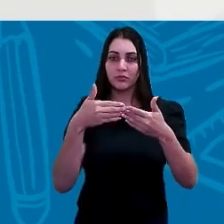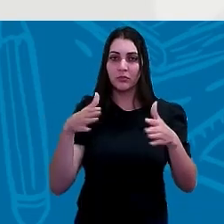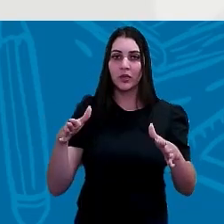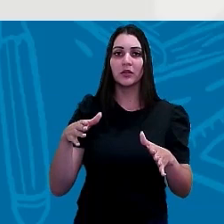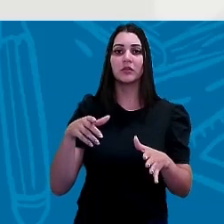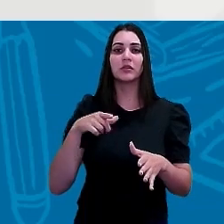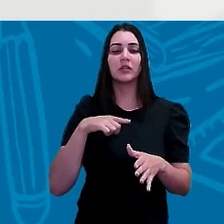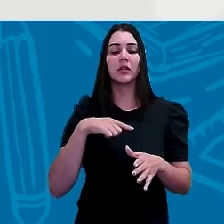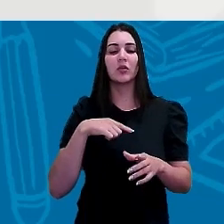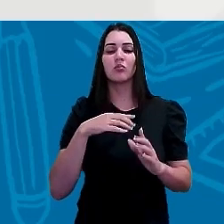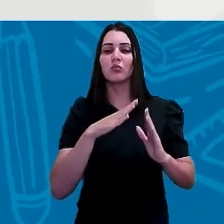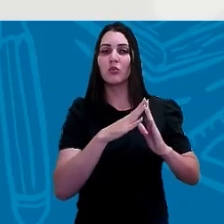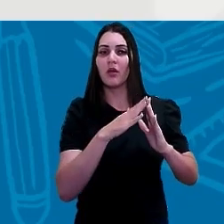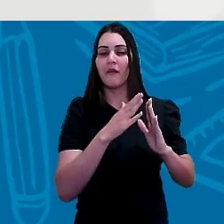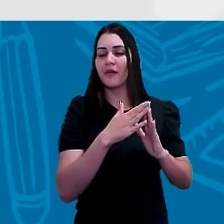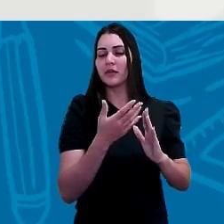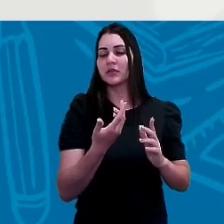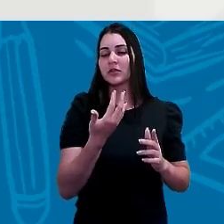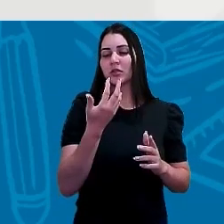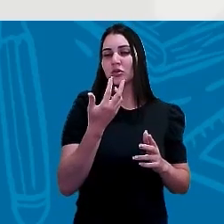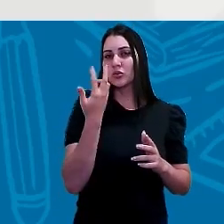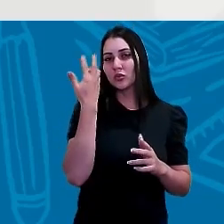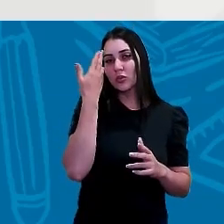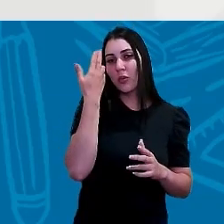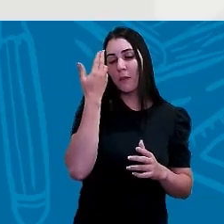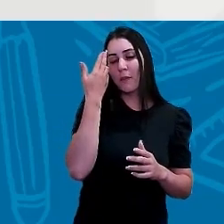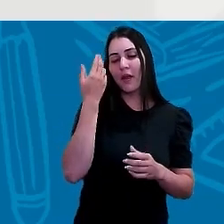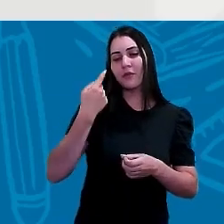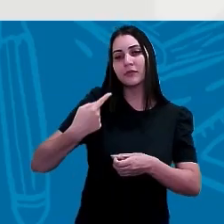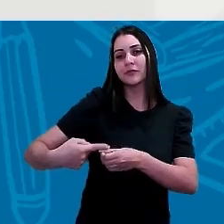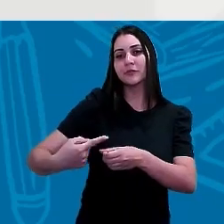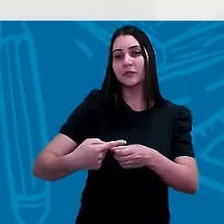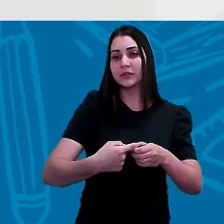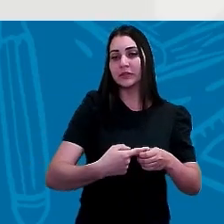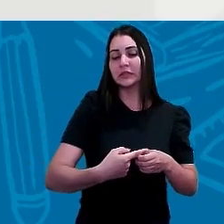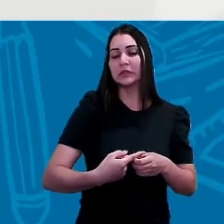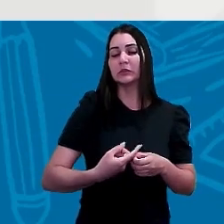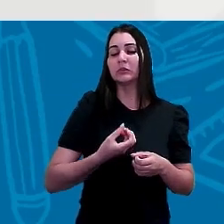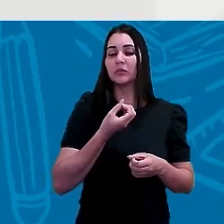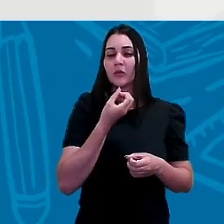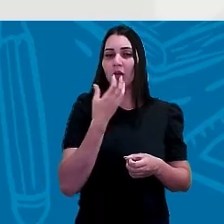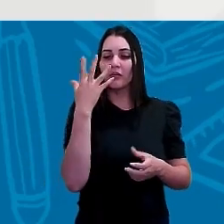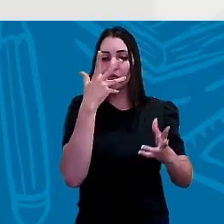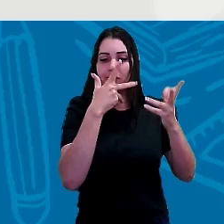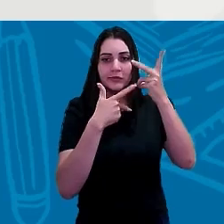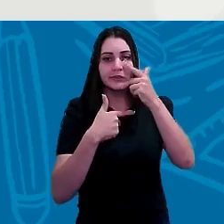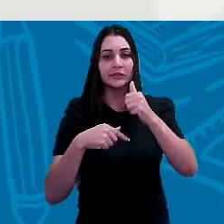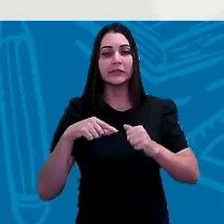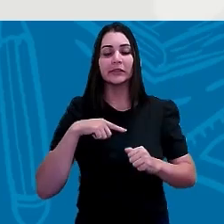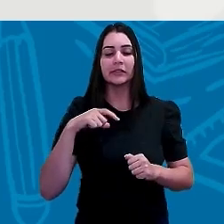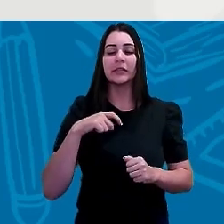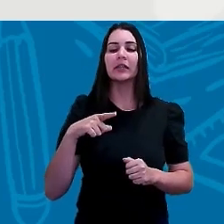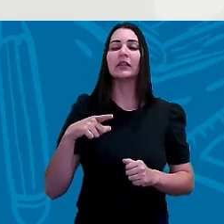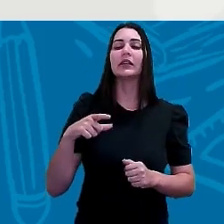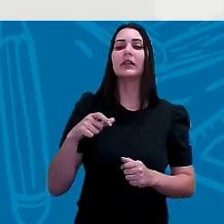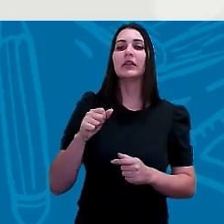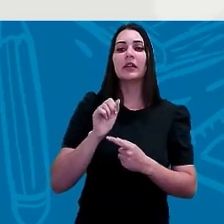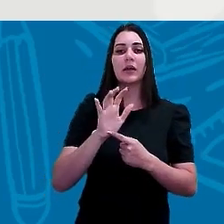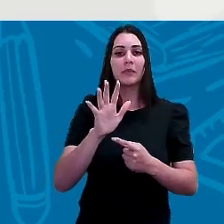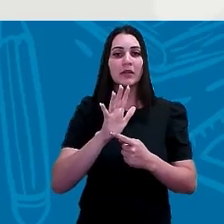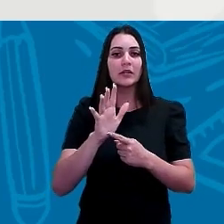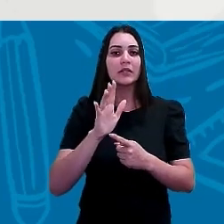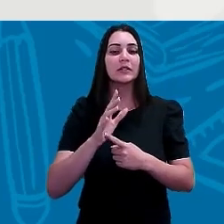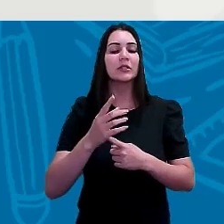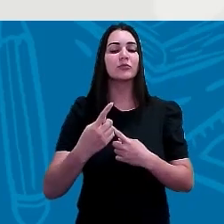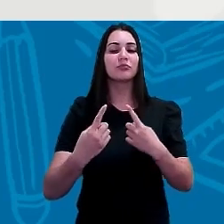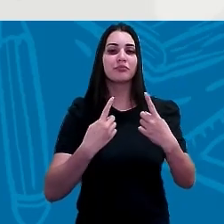em uma casa típica de cidade do interior e está bem conservado. Lá tem apresentações, debates e é